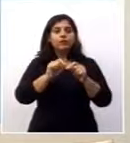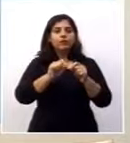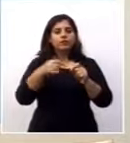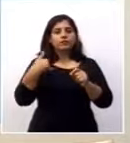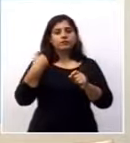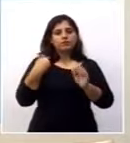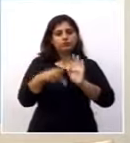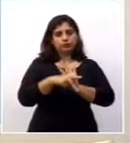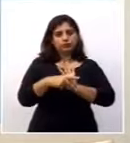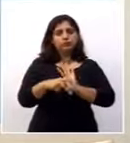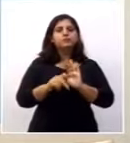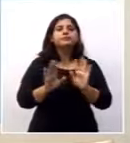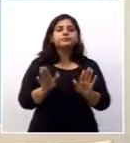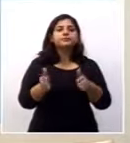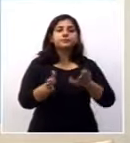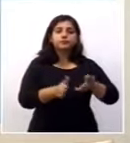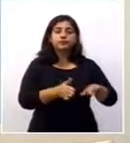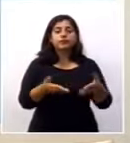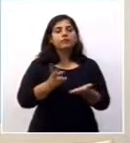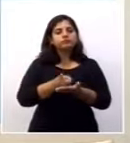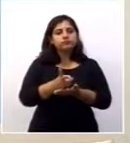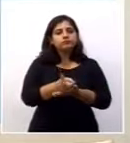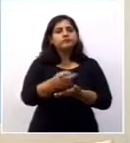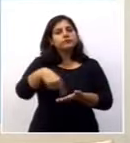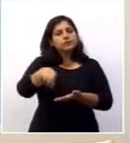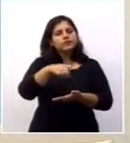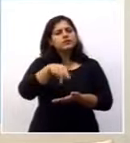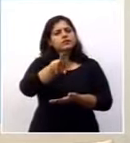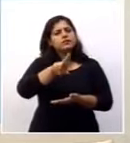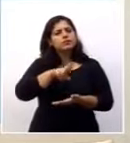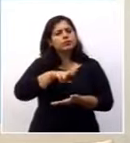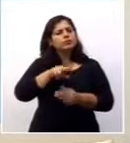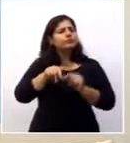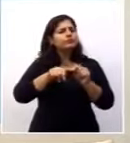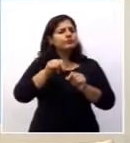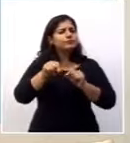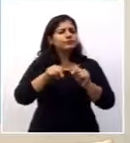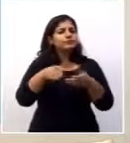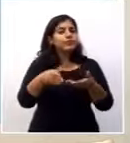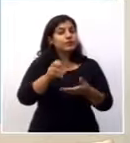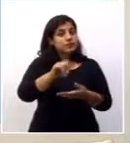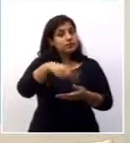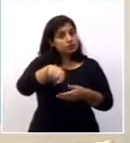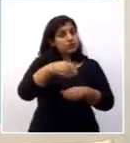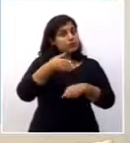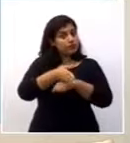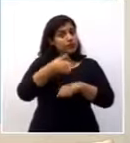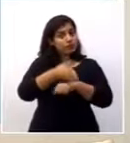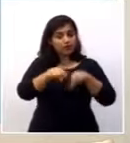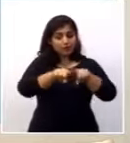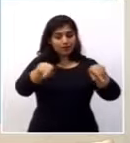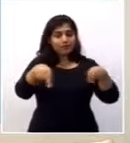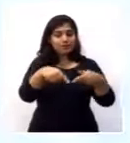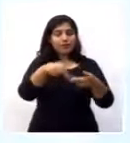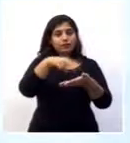bom? Agora nós vamos dar sequência e eu gostaria que vocês me respondessem se vocês frequentam a sala de